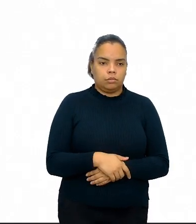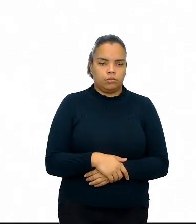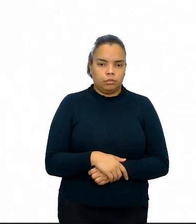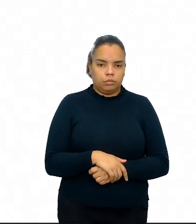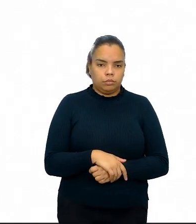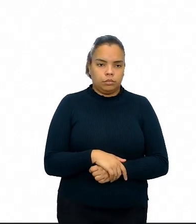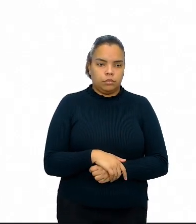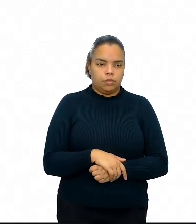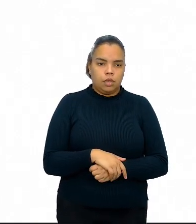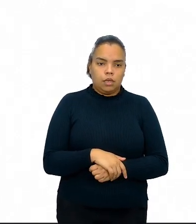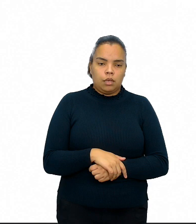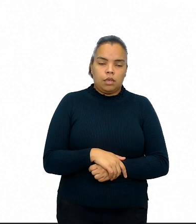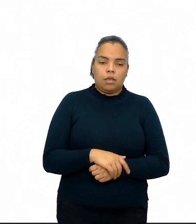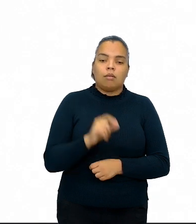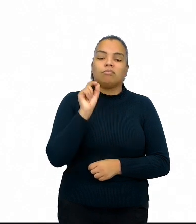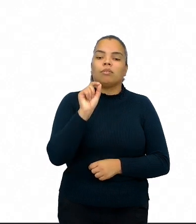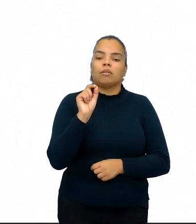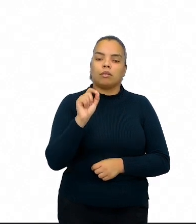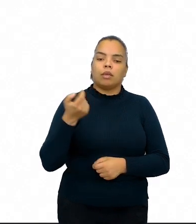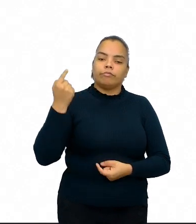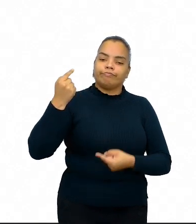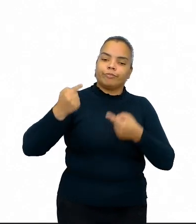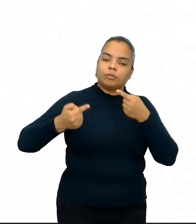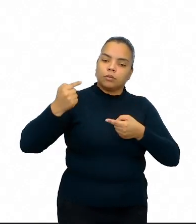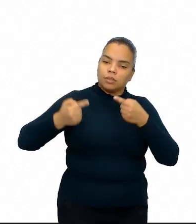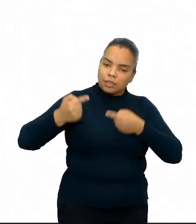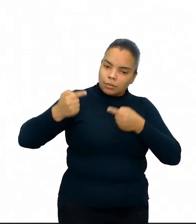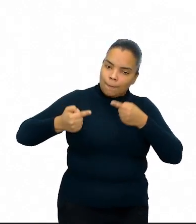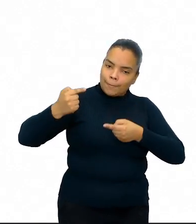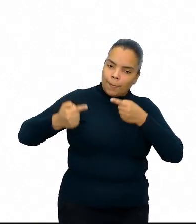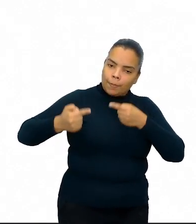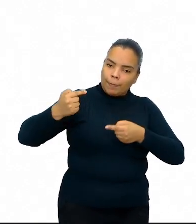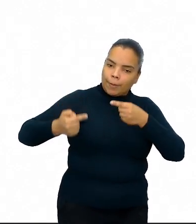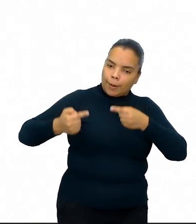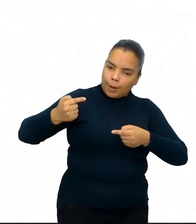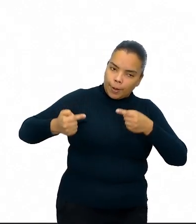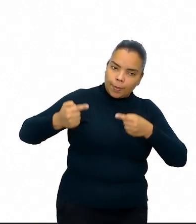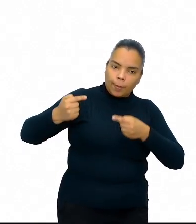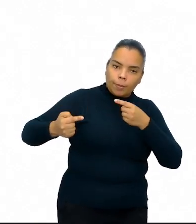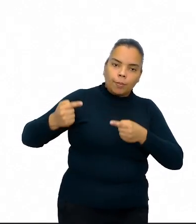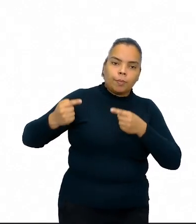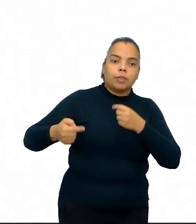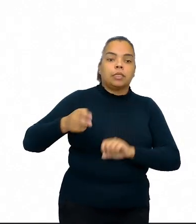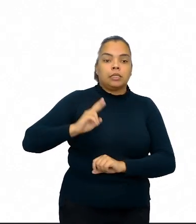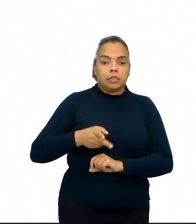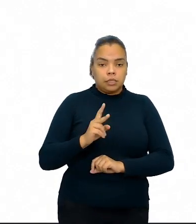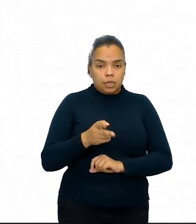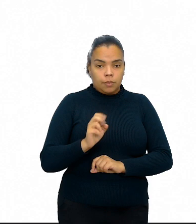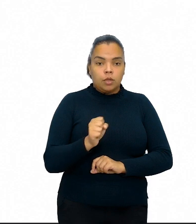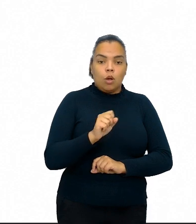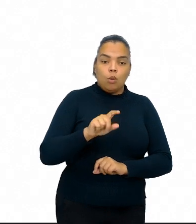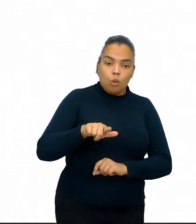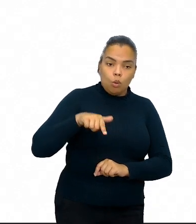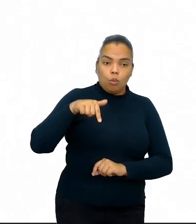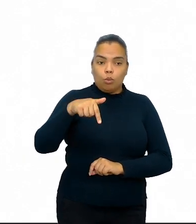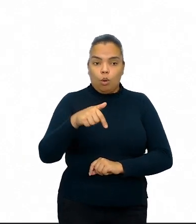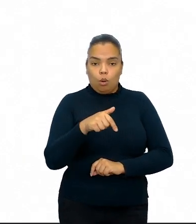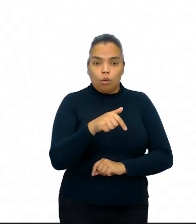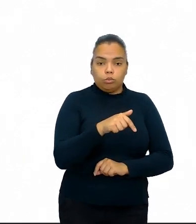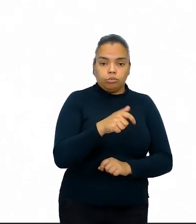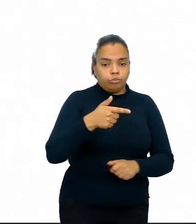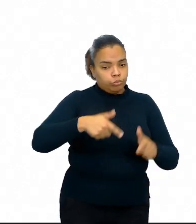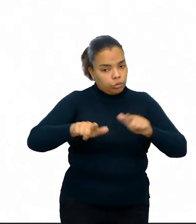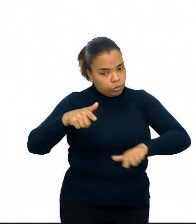3, que consiste em dialogar, sempre que possível, com outros professores da unidade